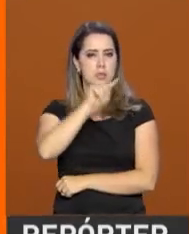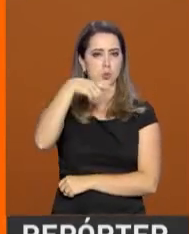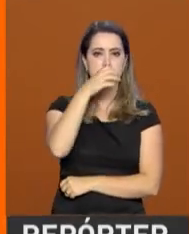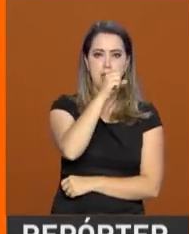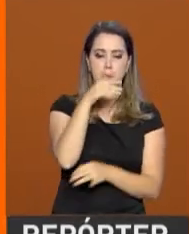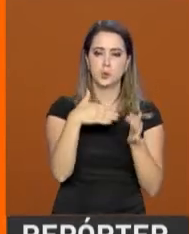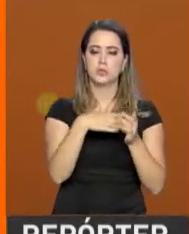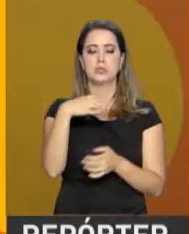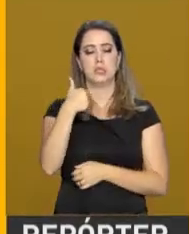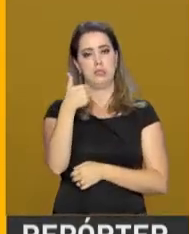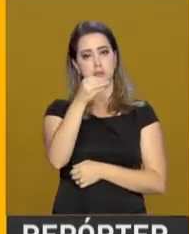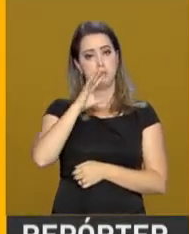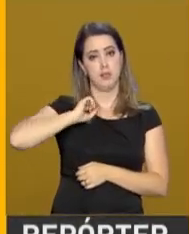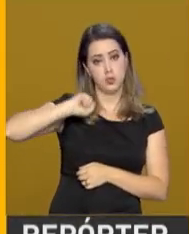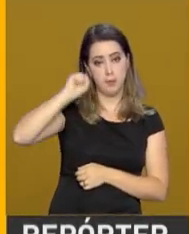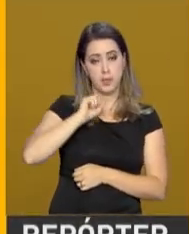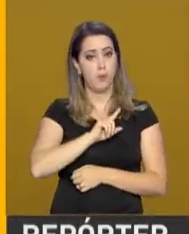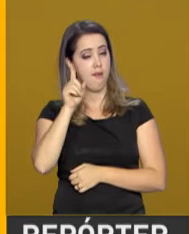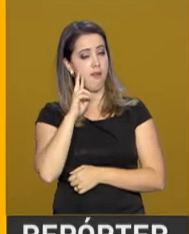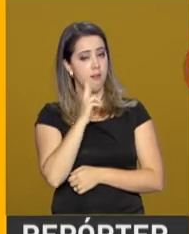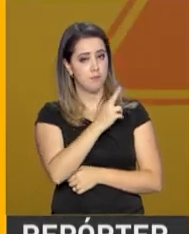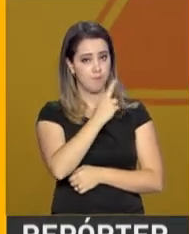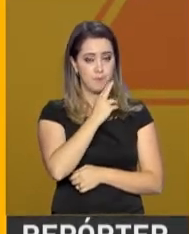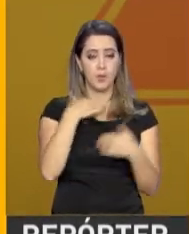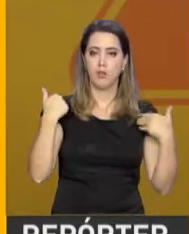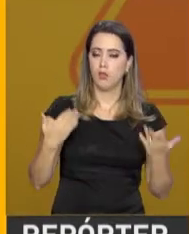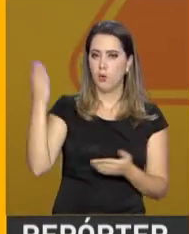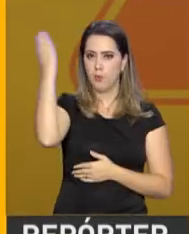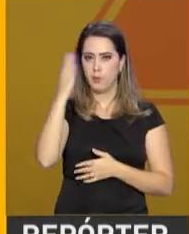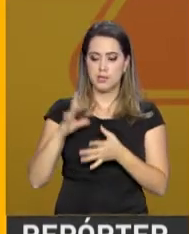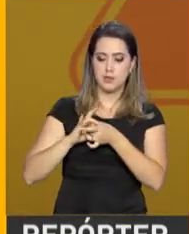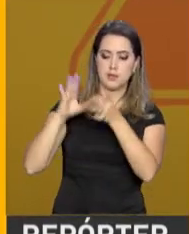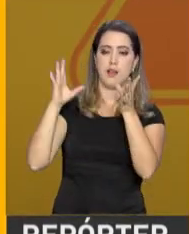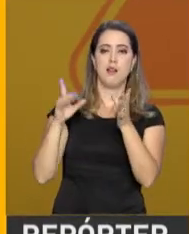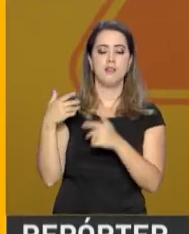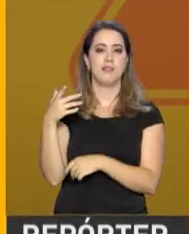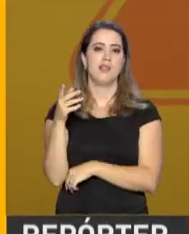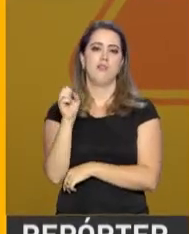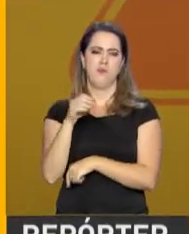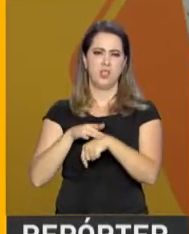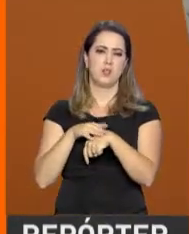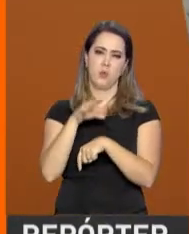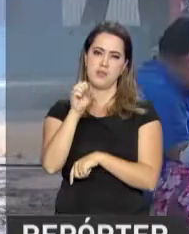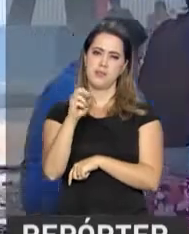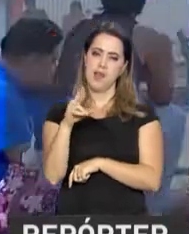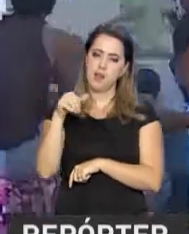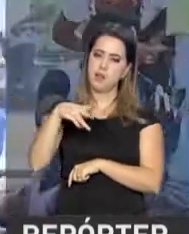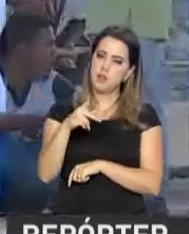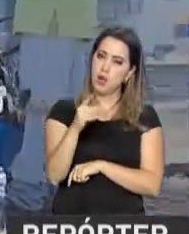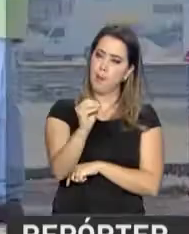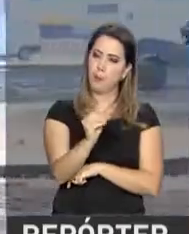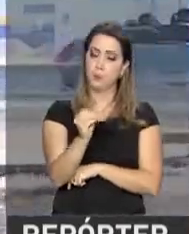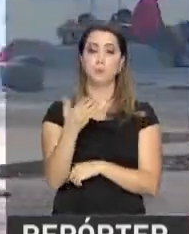10 de abril nos postos de saúde do estado o brasil está livre do sarampo desde 2000 e 16 mas